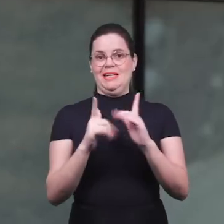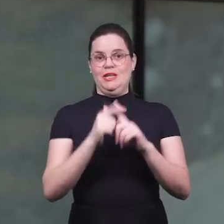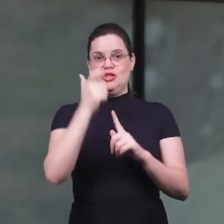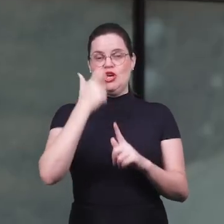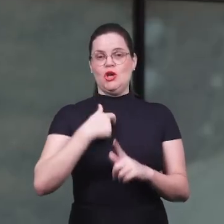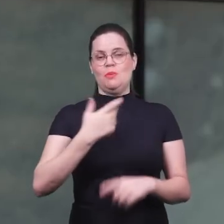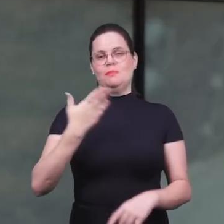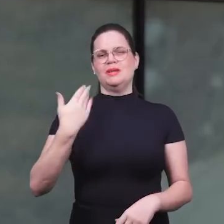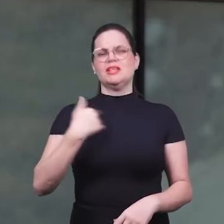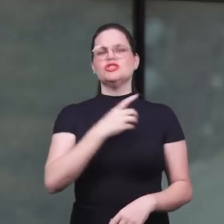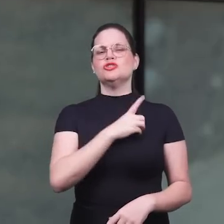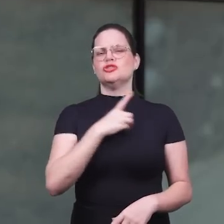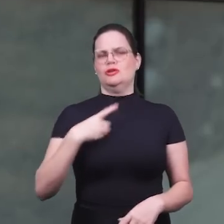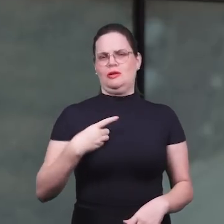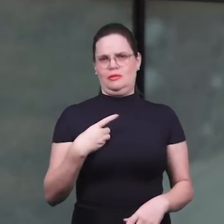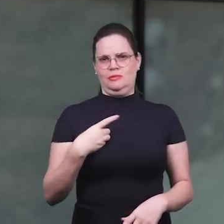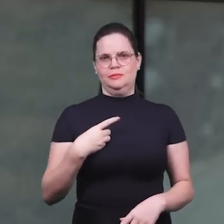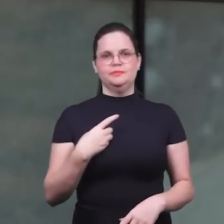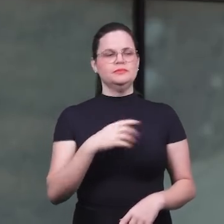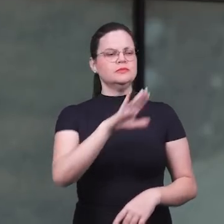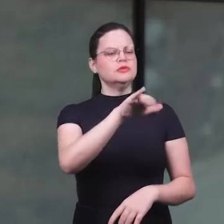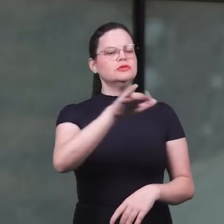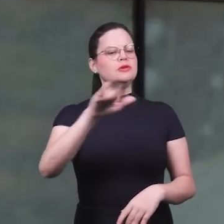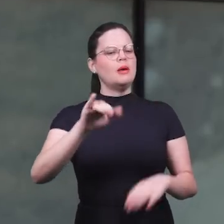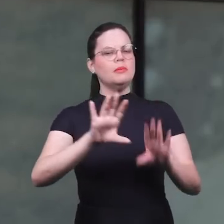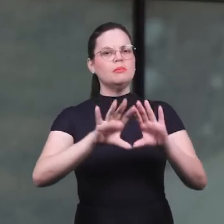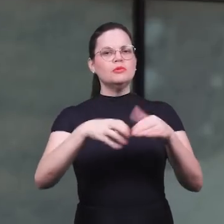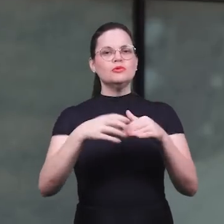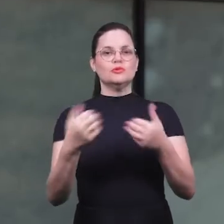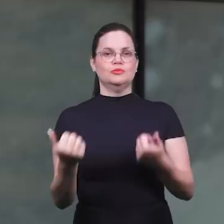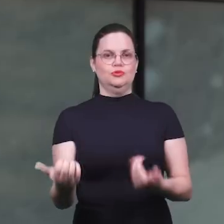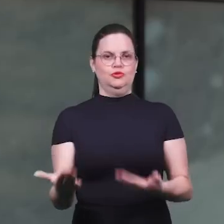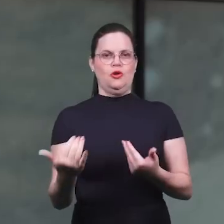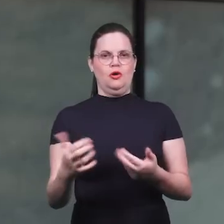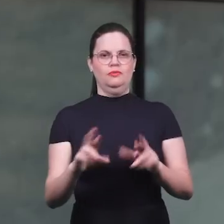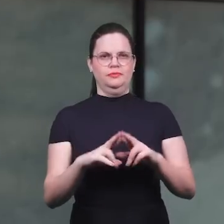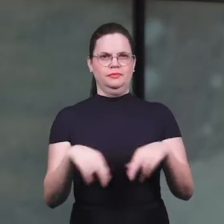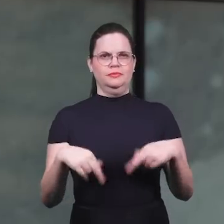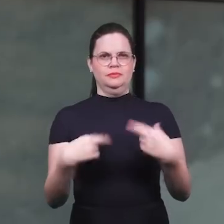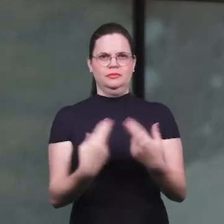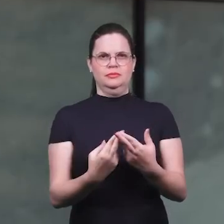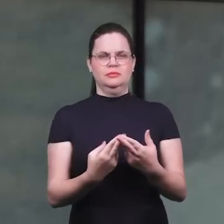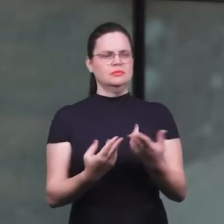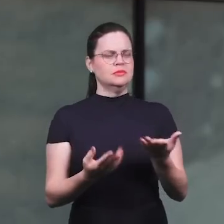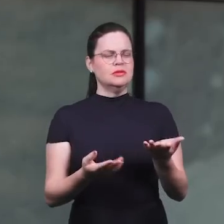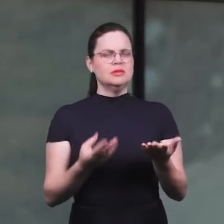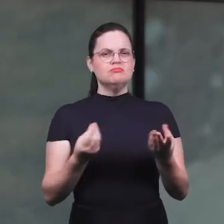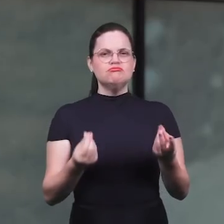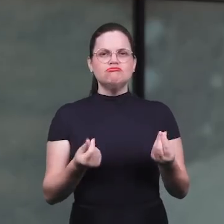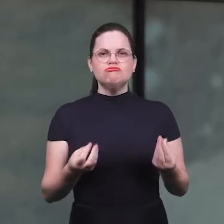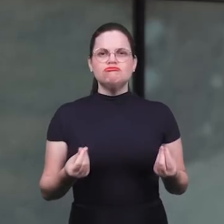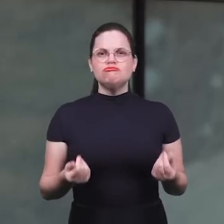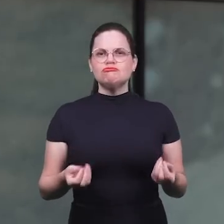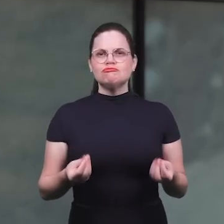diácono, onde nós reunimos os jovens e havia muito pouca